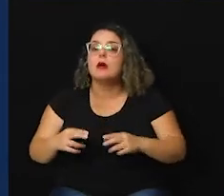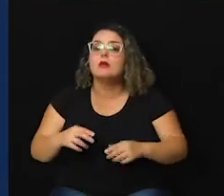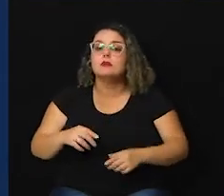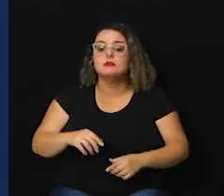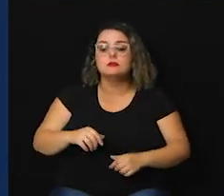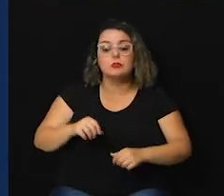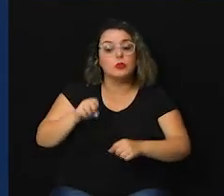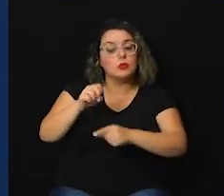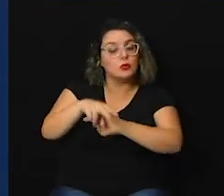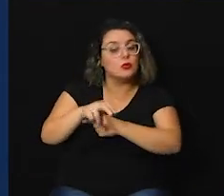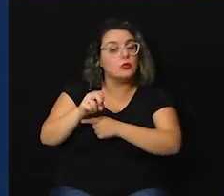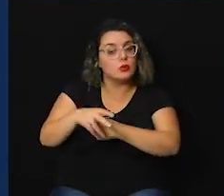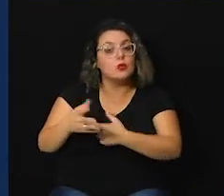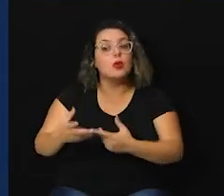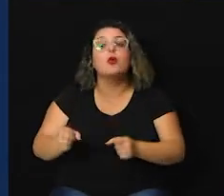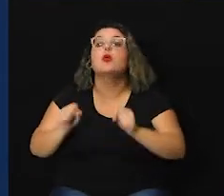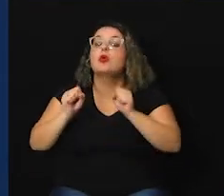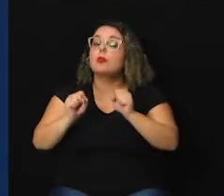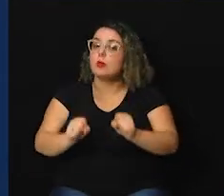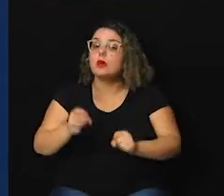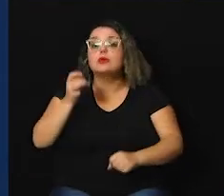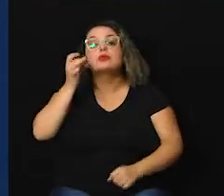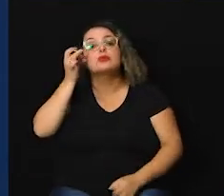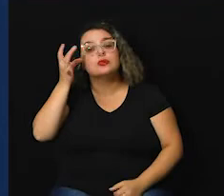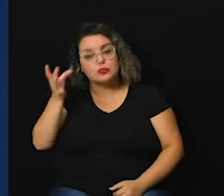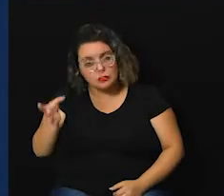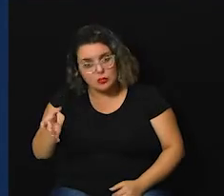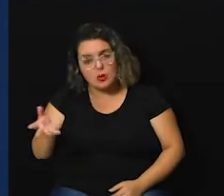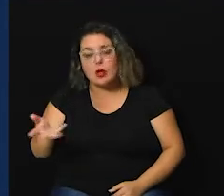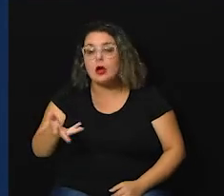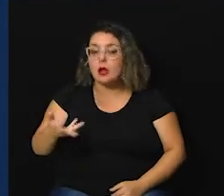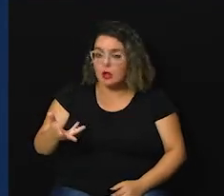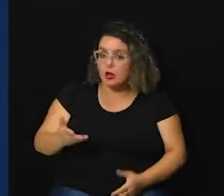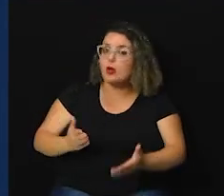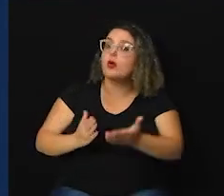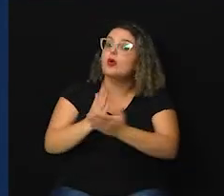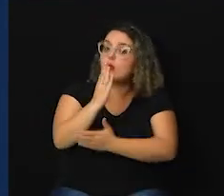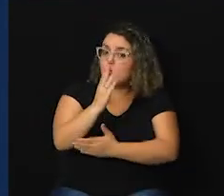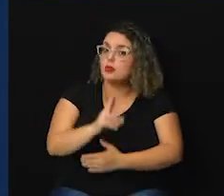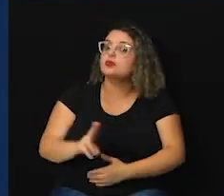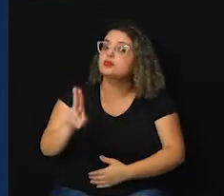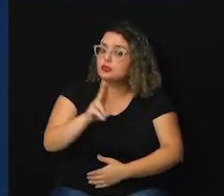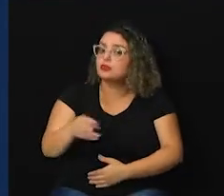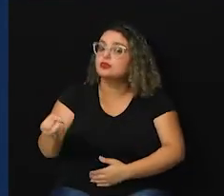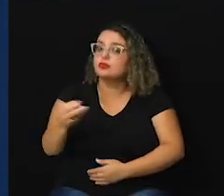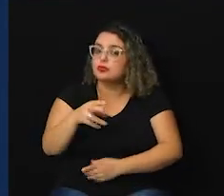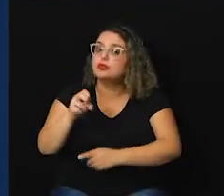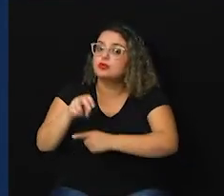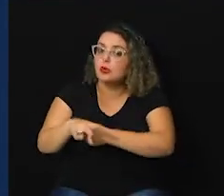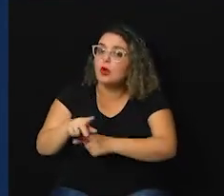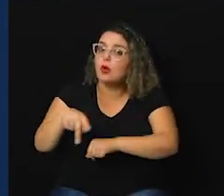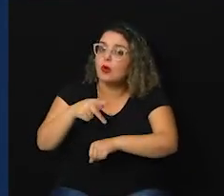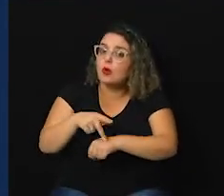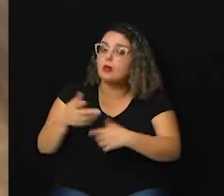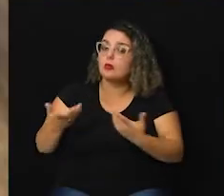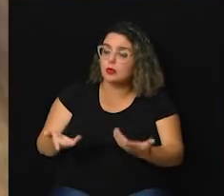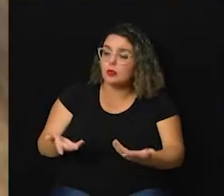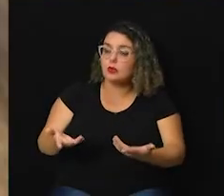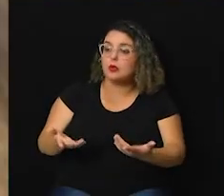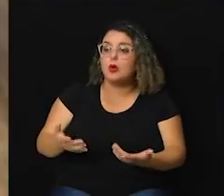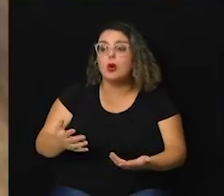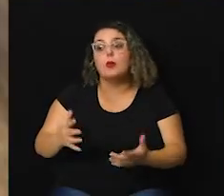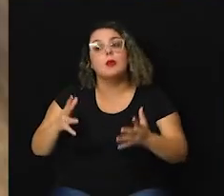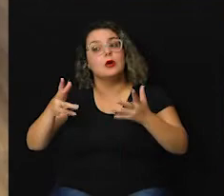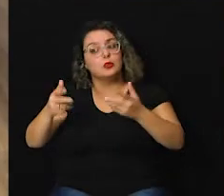e fiscalização desses produtos, o que pode facilitar e acelerar a aprovação do uso de novos agrotóxicos no país, o